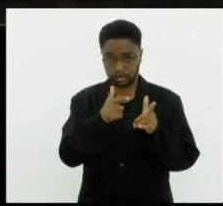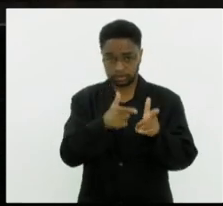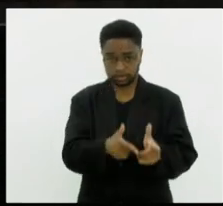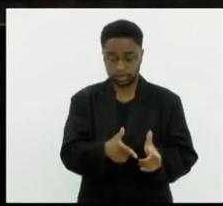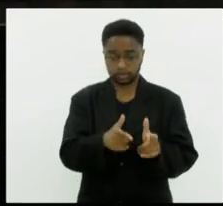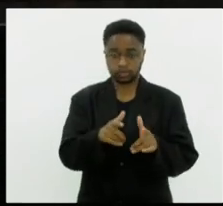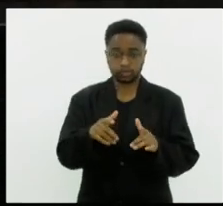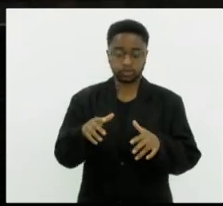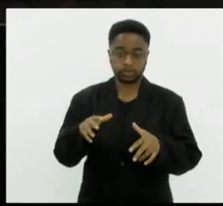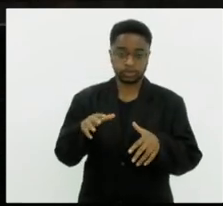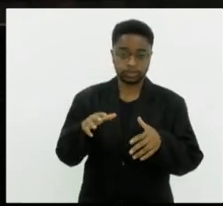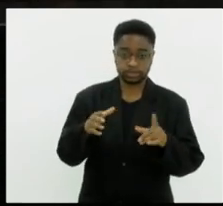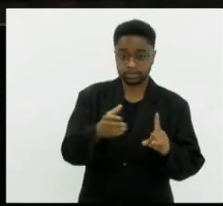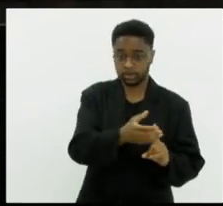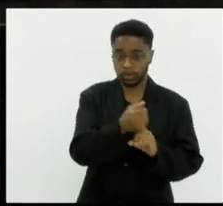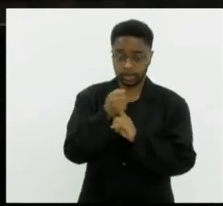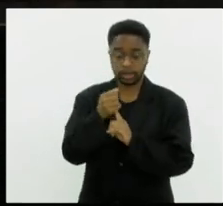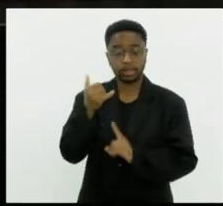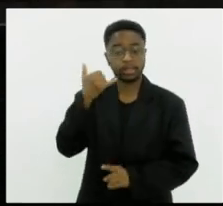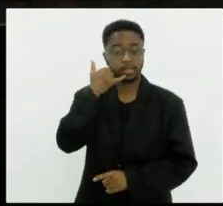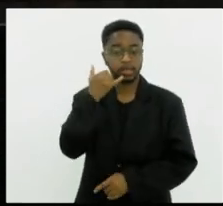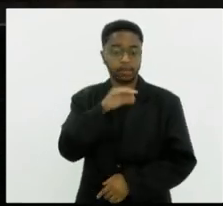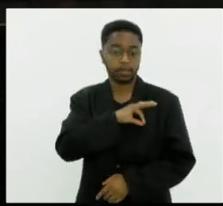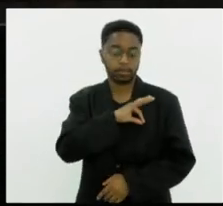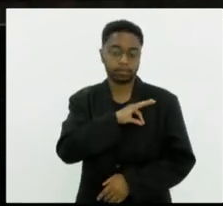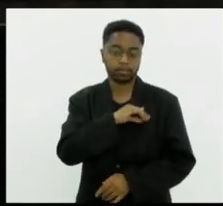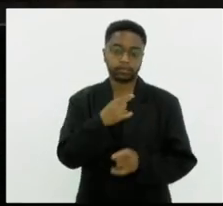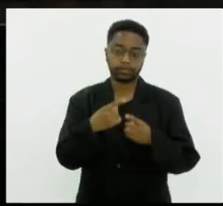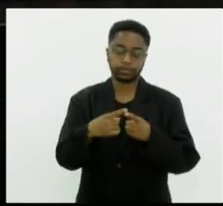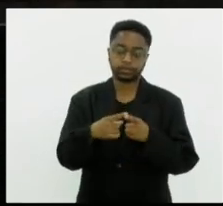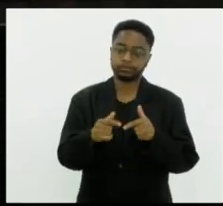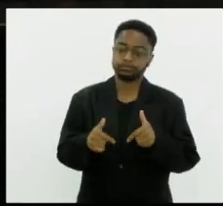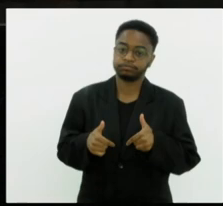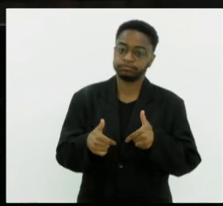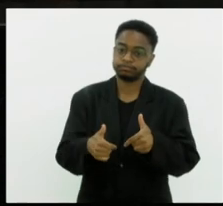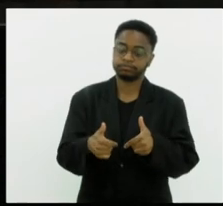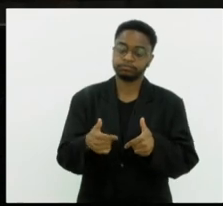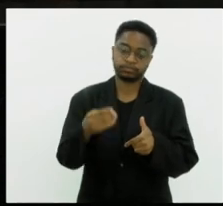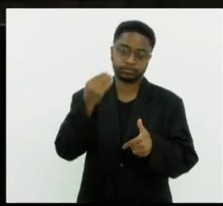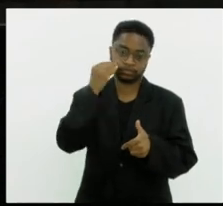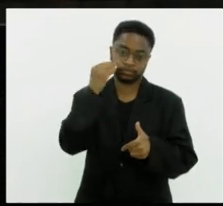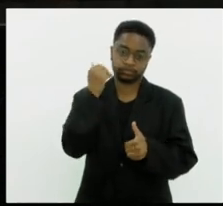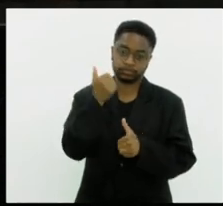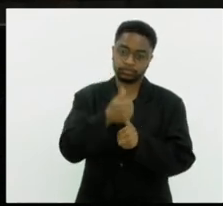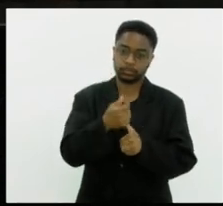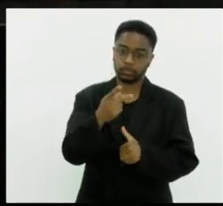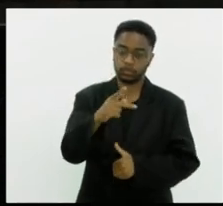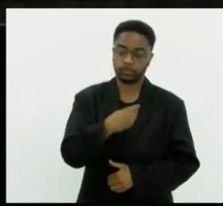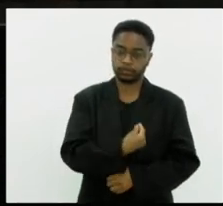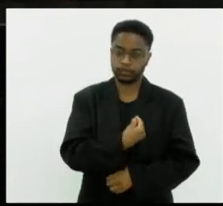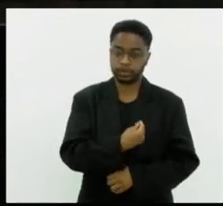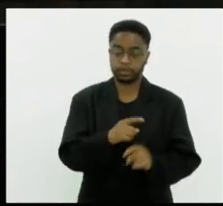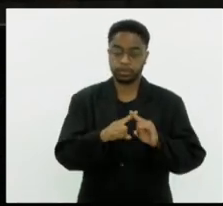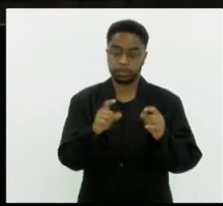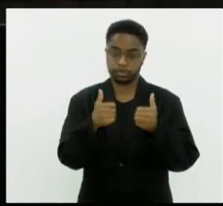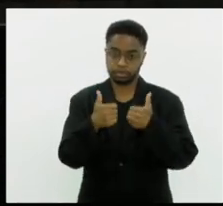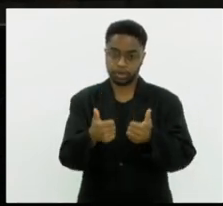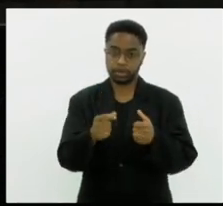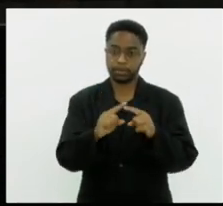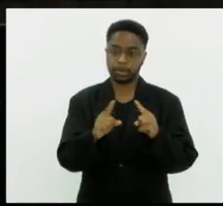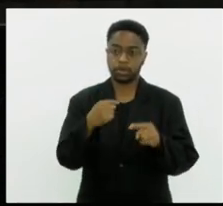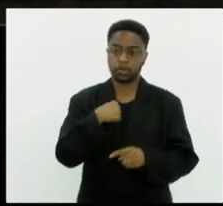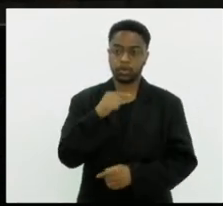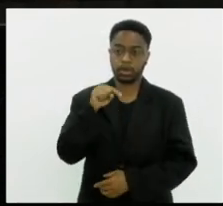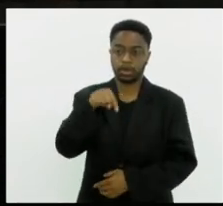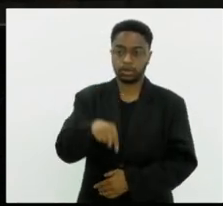polícia. São eles que vão dar a vida por vocês. Mas tudo bem. Eu estou aqui para pedir mais uma vez, como eu